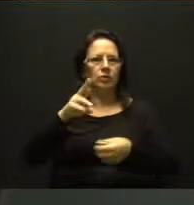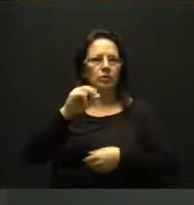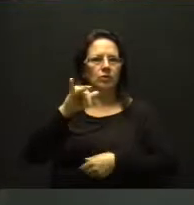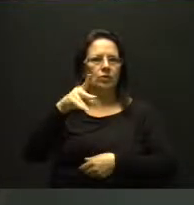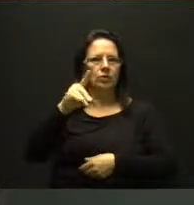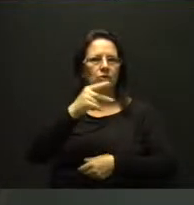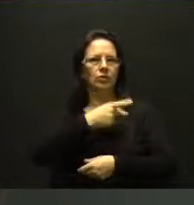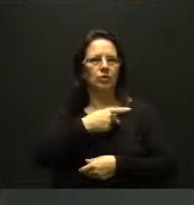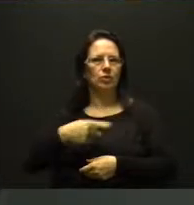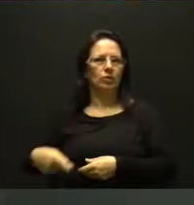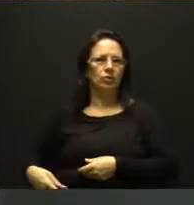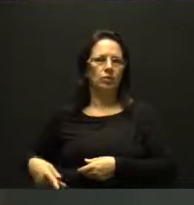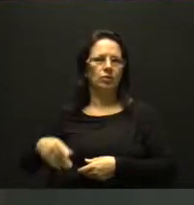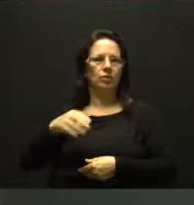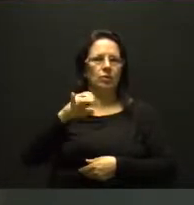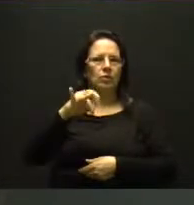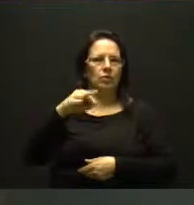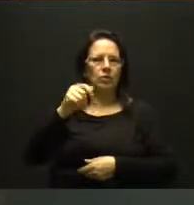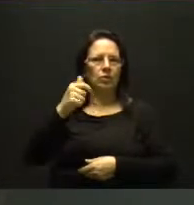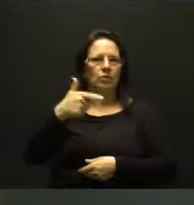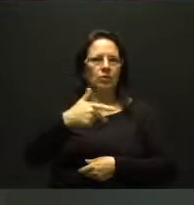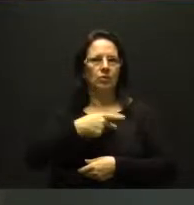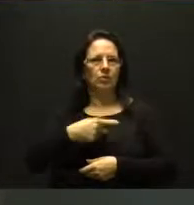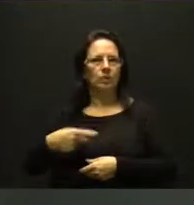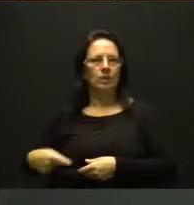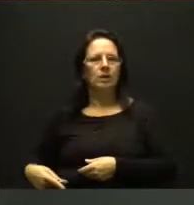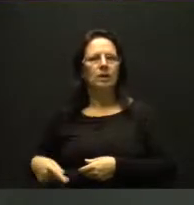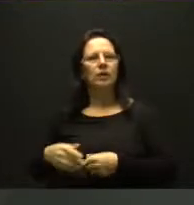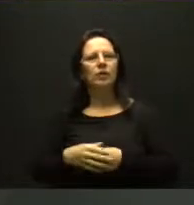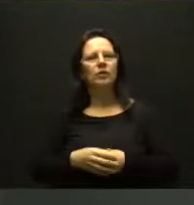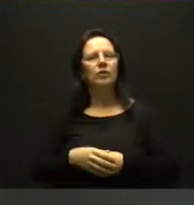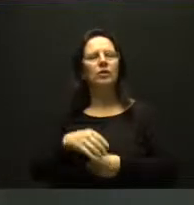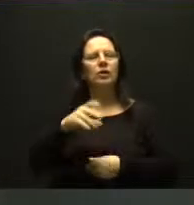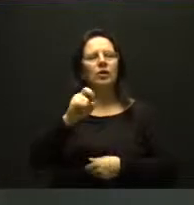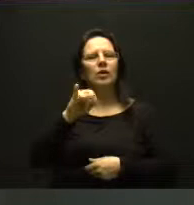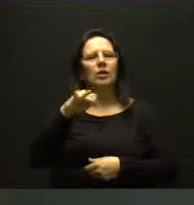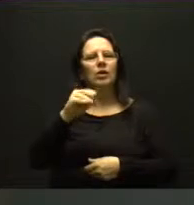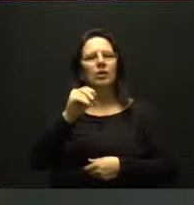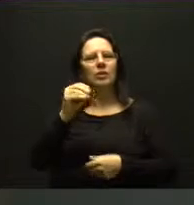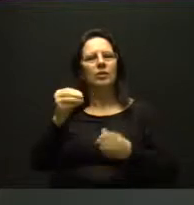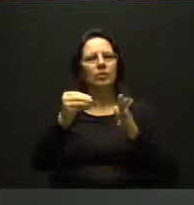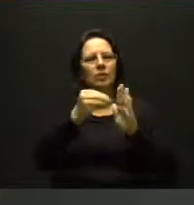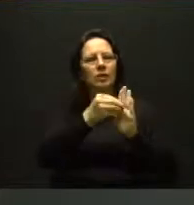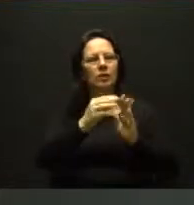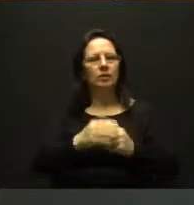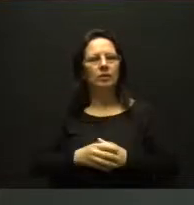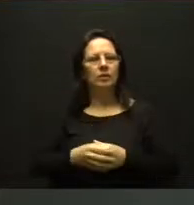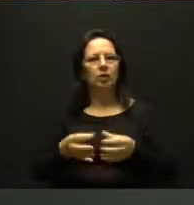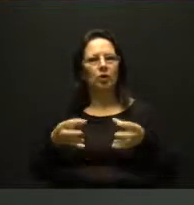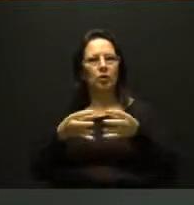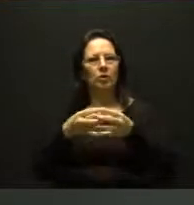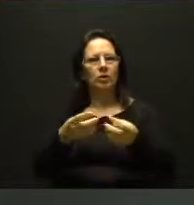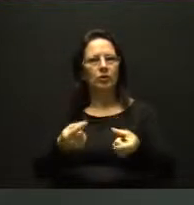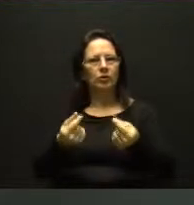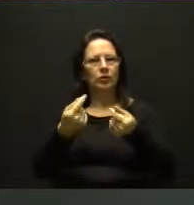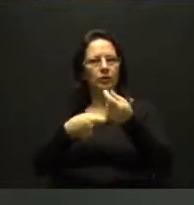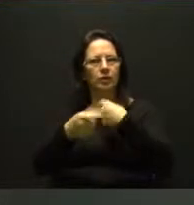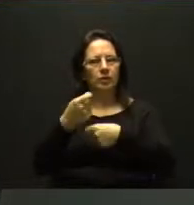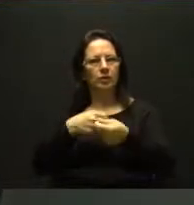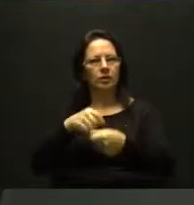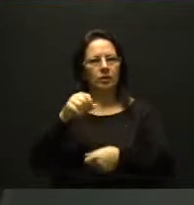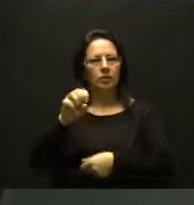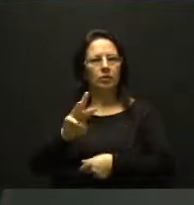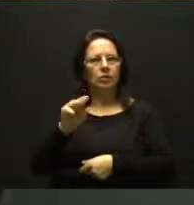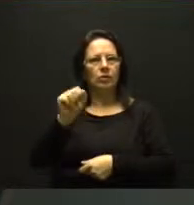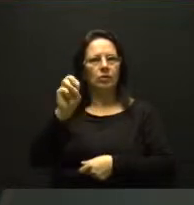presidente era encabeçada nunes vice presidente seja alguns santana membro da comissão de finanças e orçamento e os